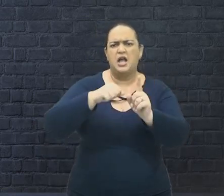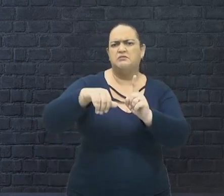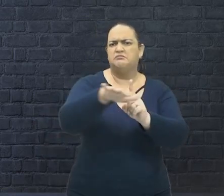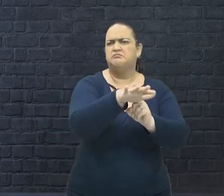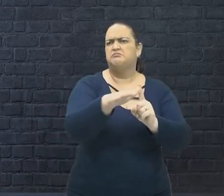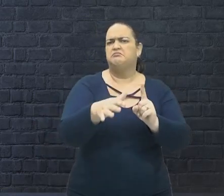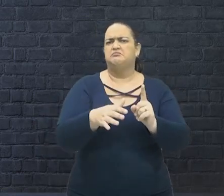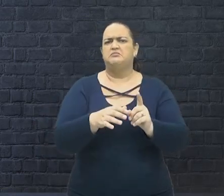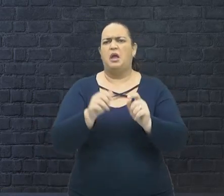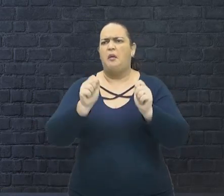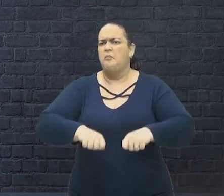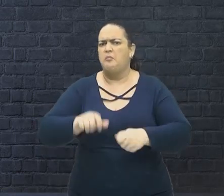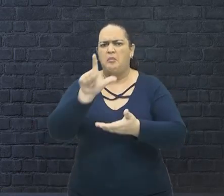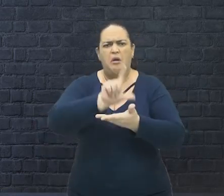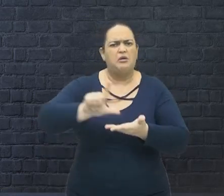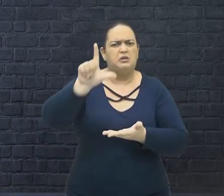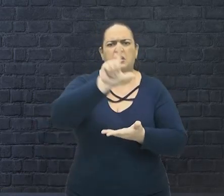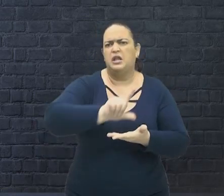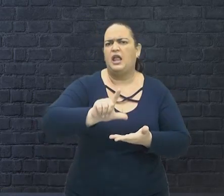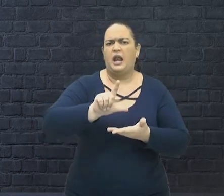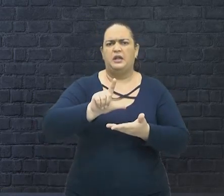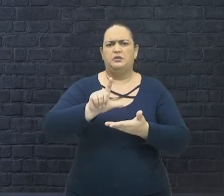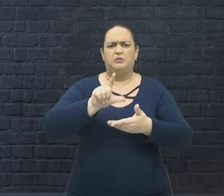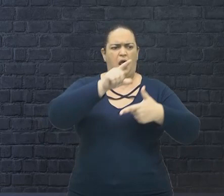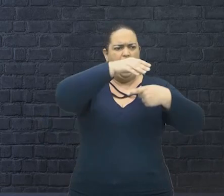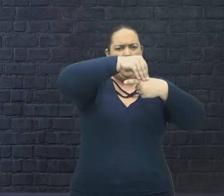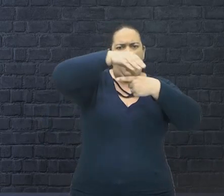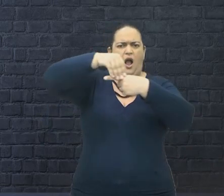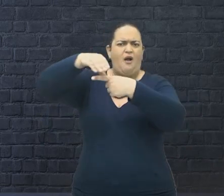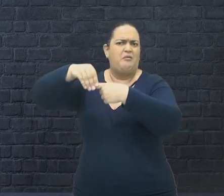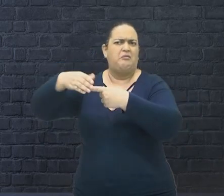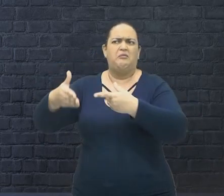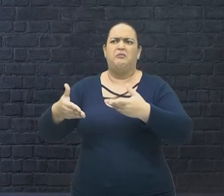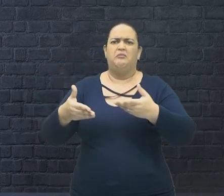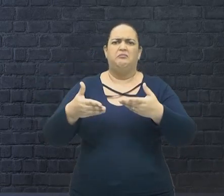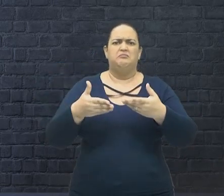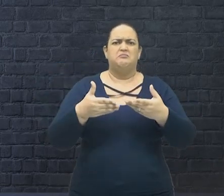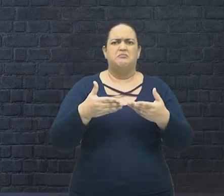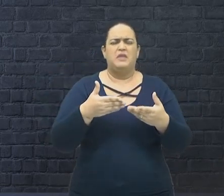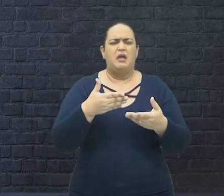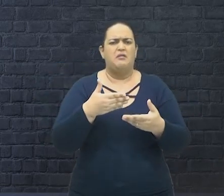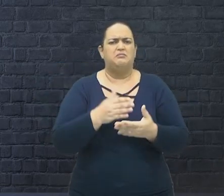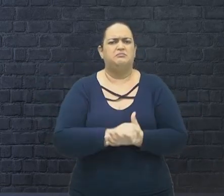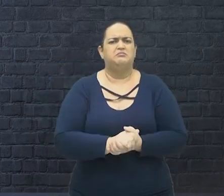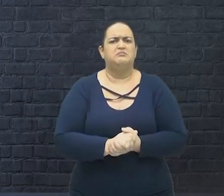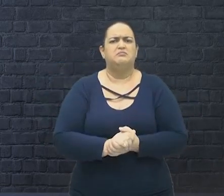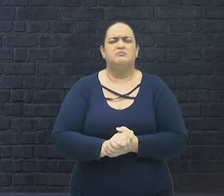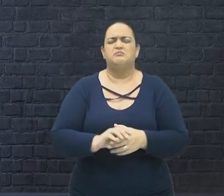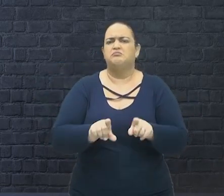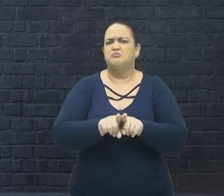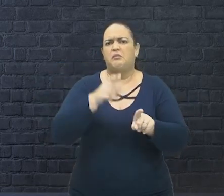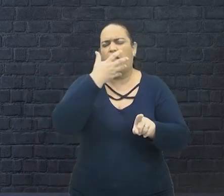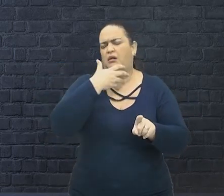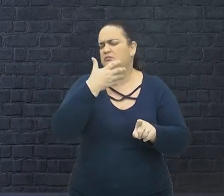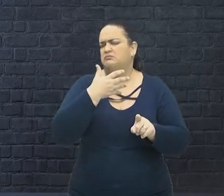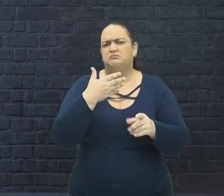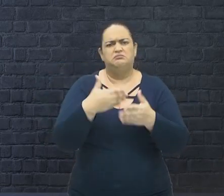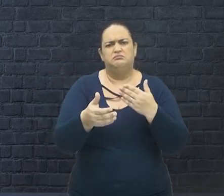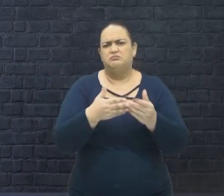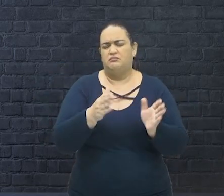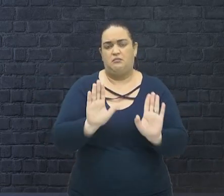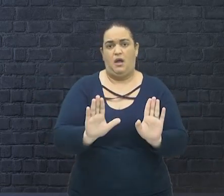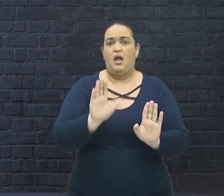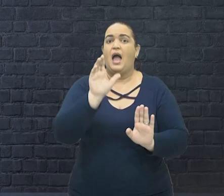ser, né, literatura de cordel, para nós que somos aqui caruaruenses, a